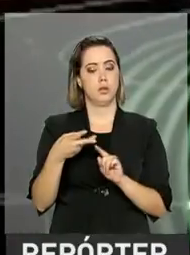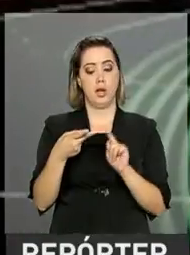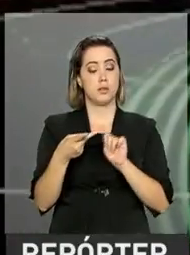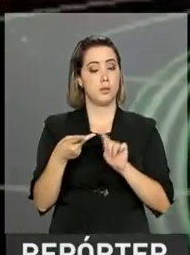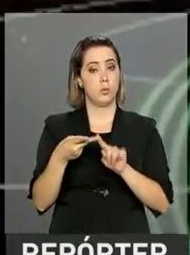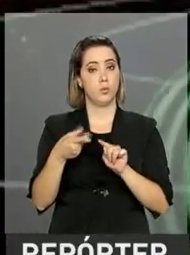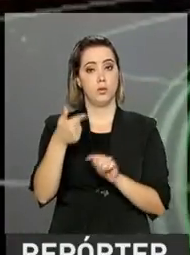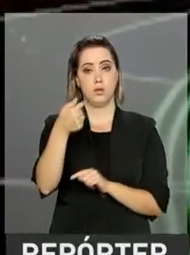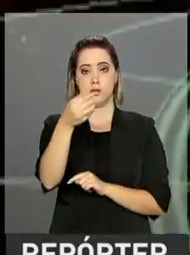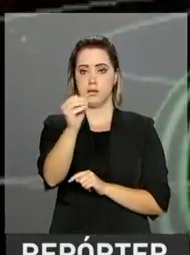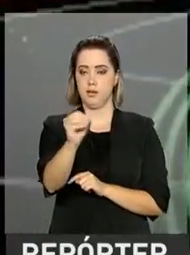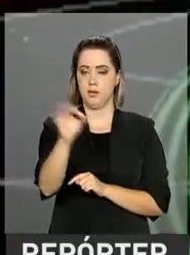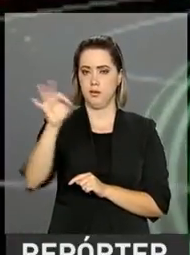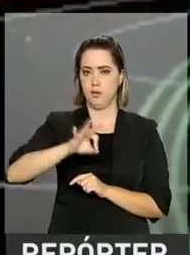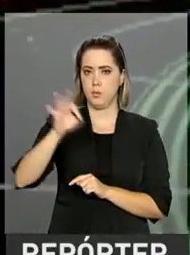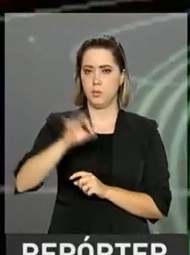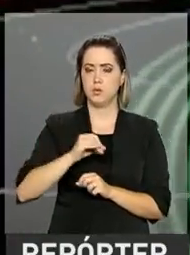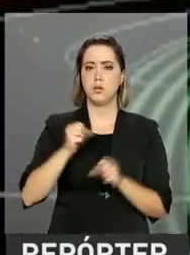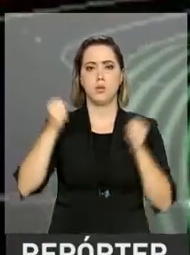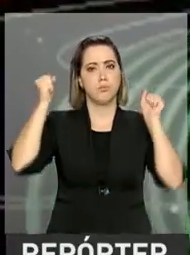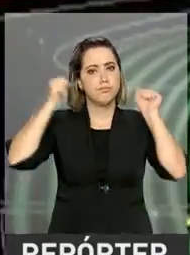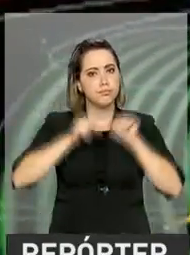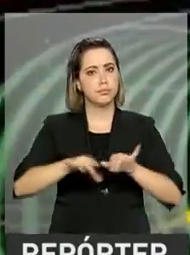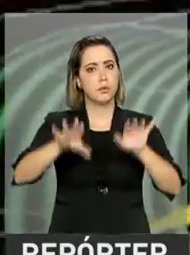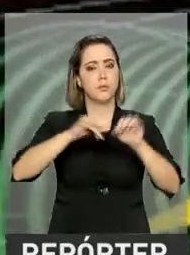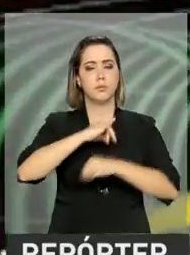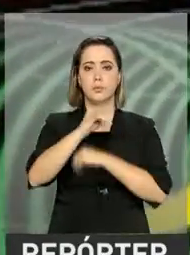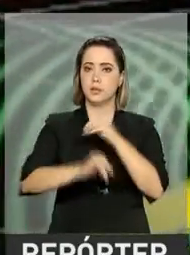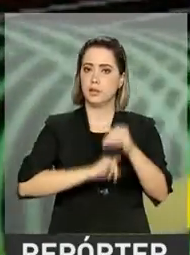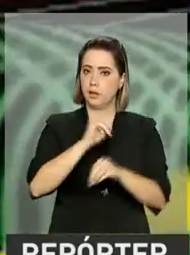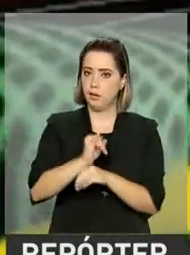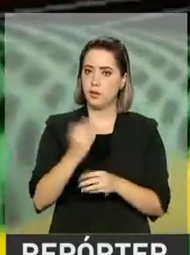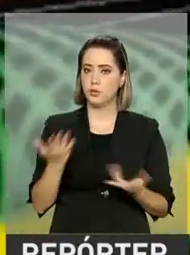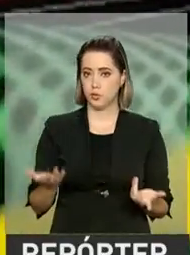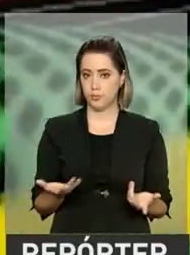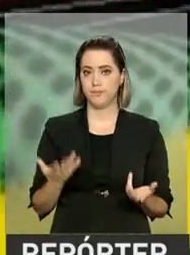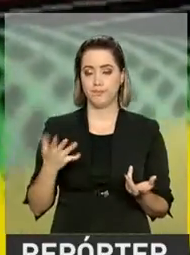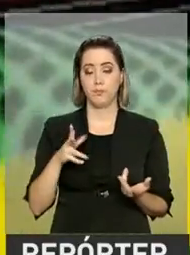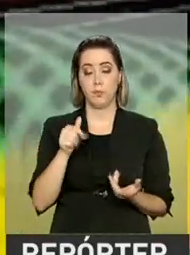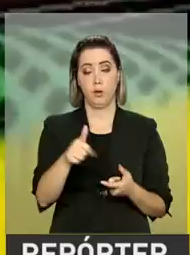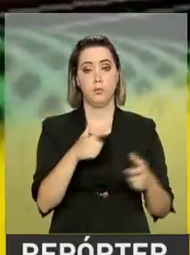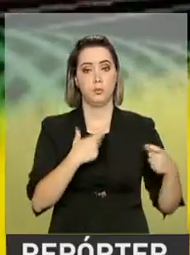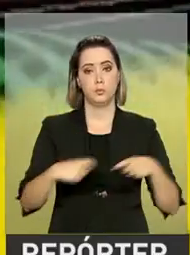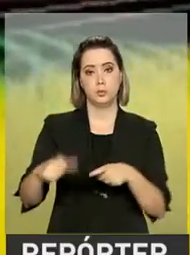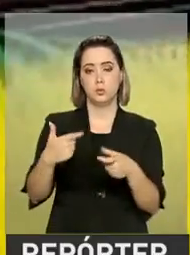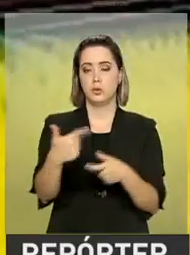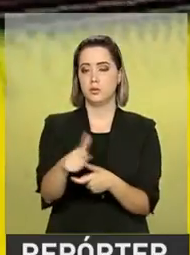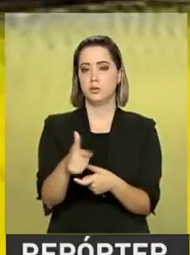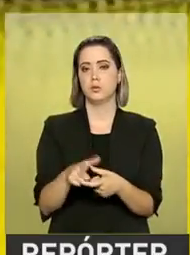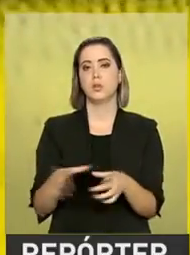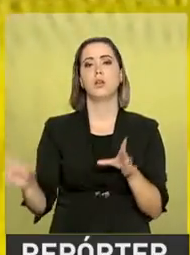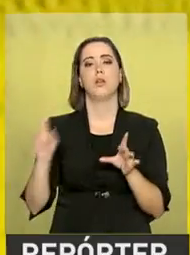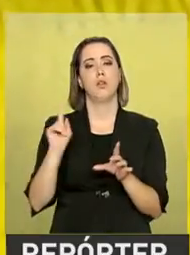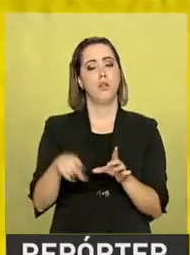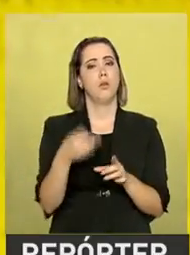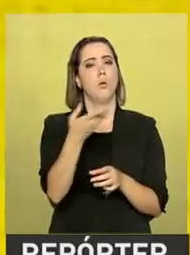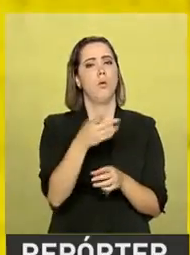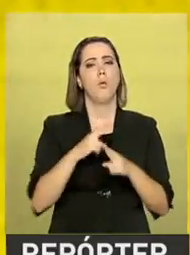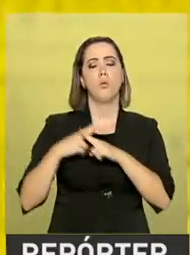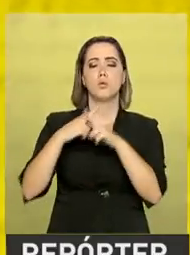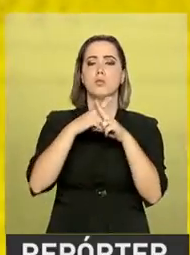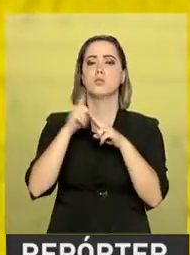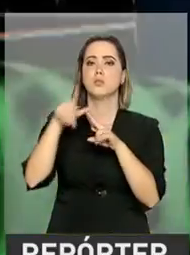para ampliar a oferta de banda larga de internet pela telebrás o satélite geoestacionário é uma parceria entre o ministério da ciência tecnologia